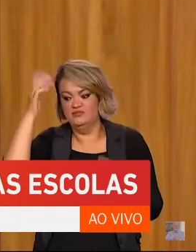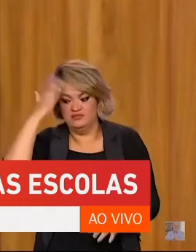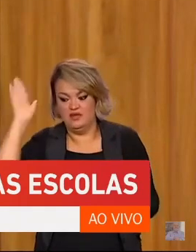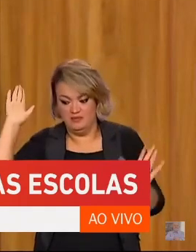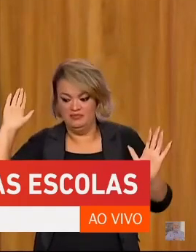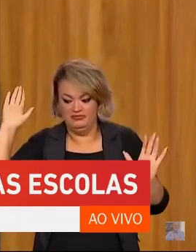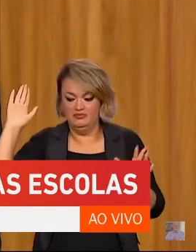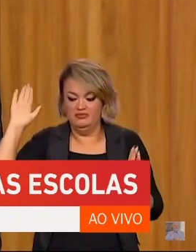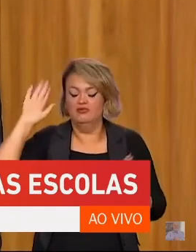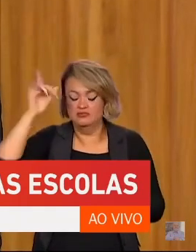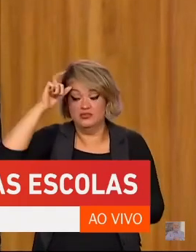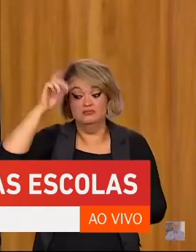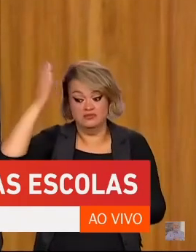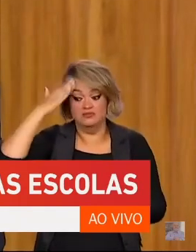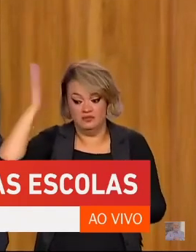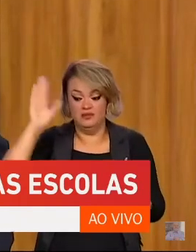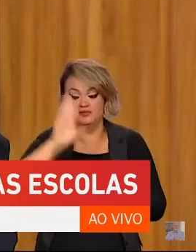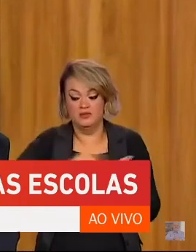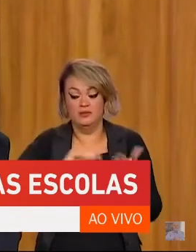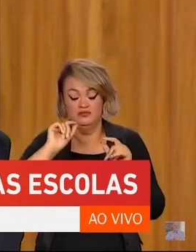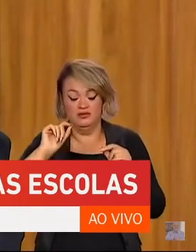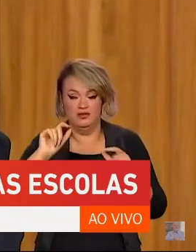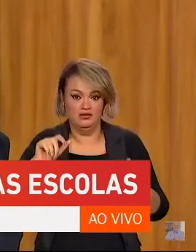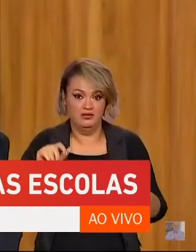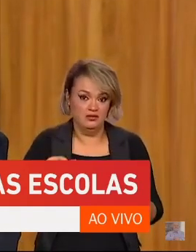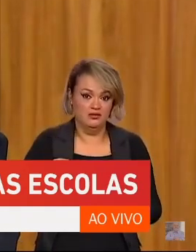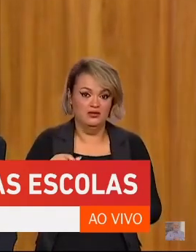e quais inspirações, para poder